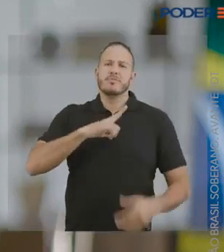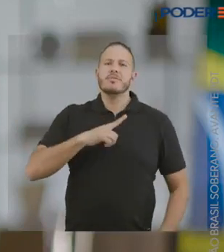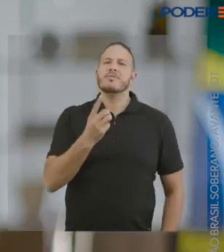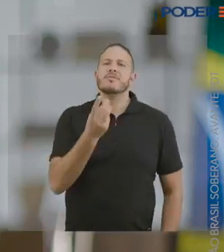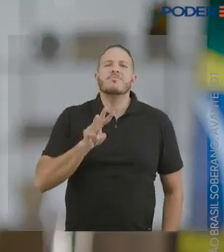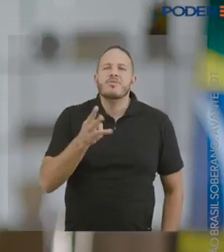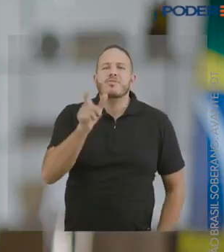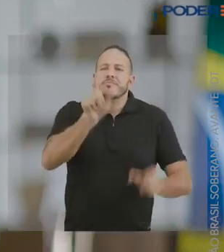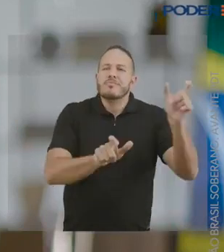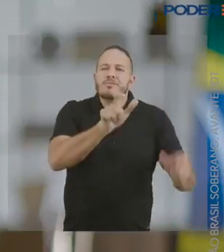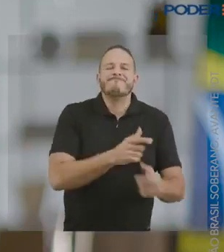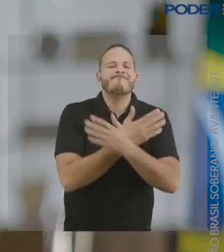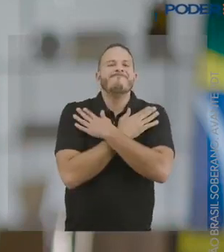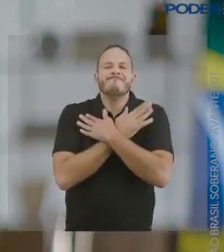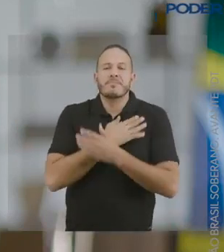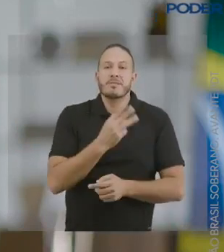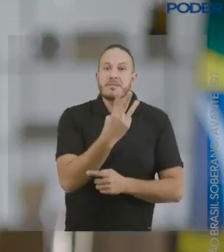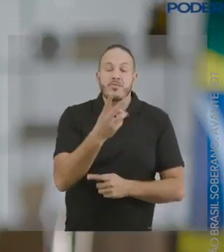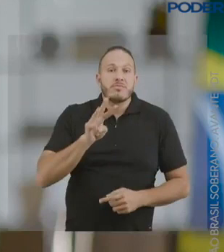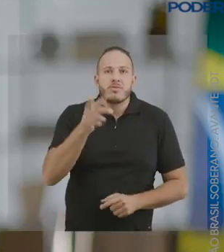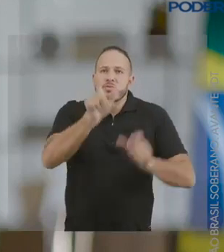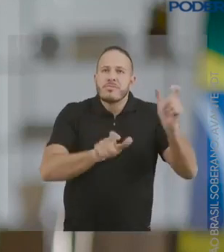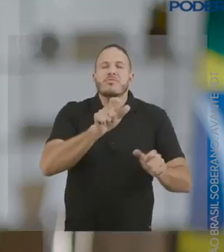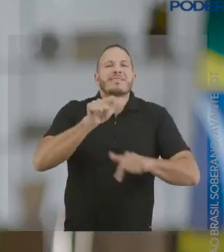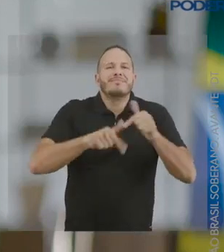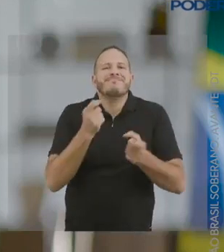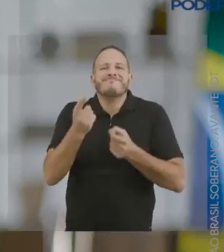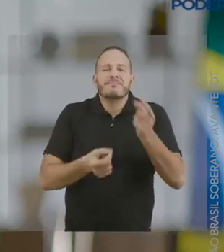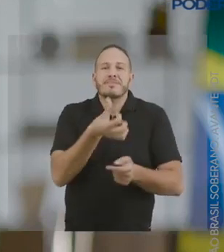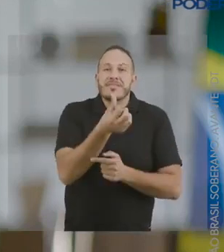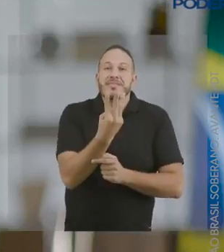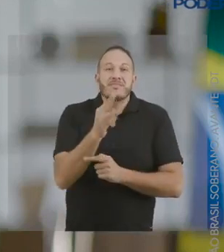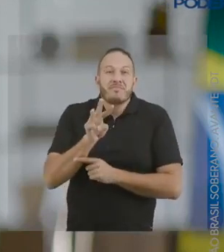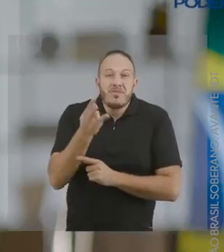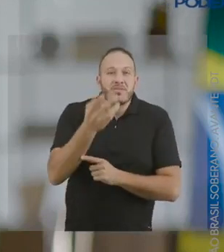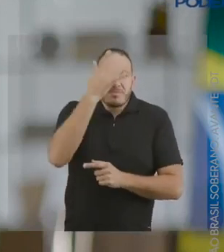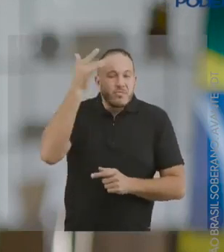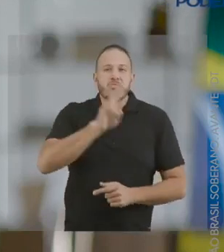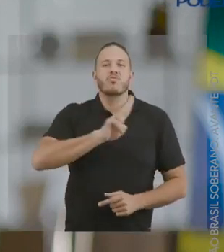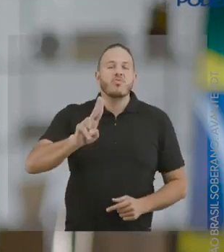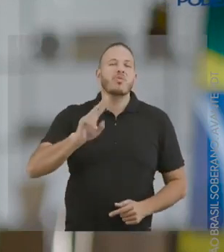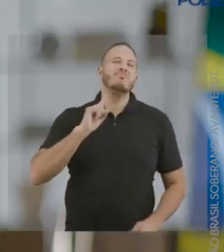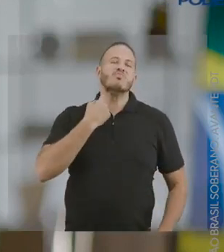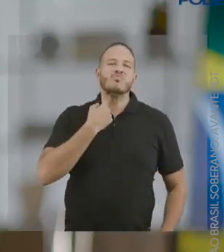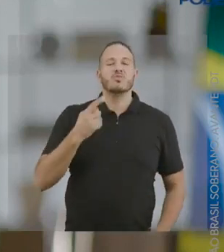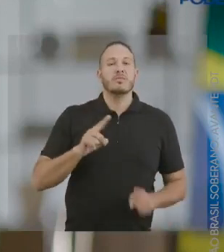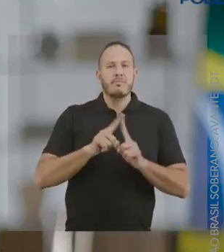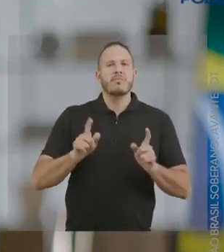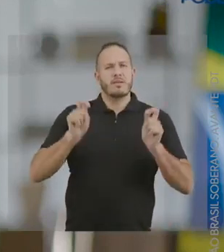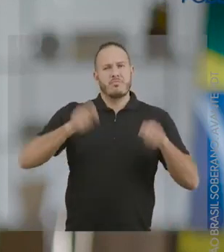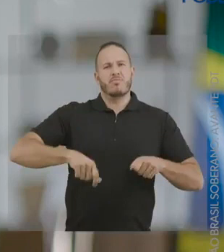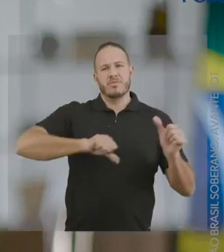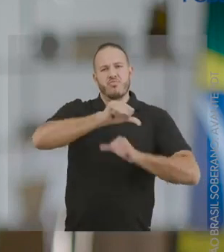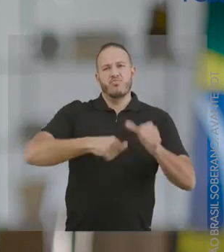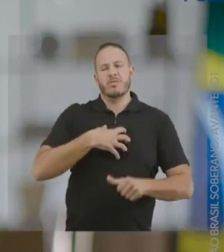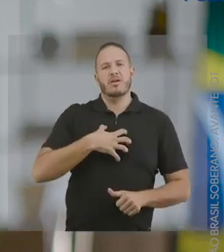13 milhões de desempregados 32 milhões de brasileiros vivendo de bico 63 milhões com o nome no spc mas nós